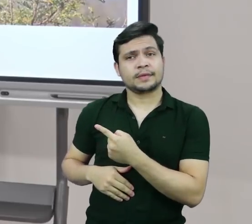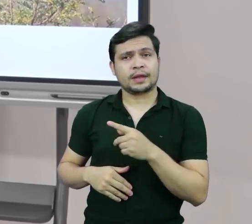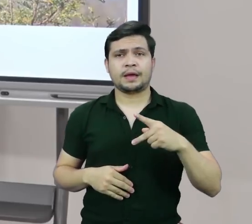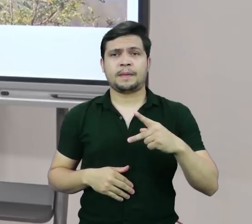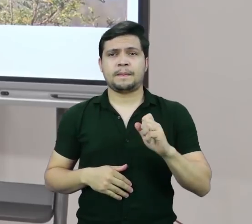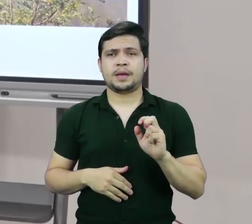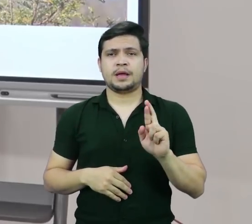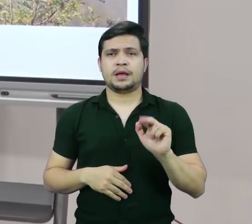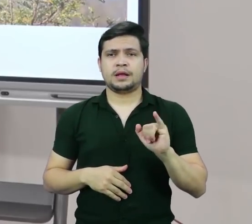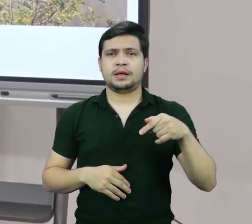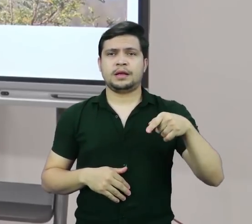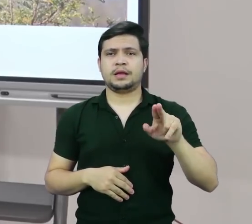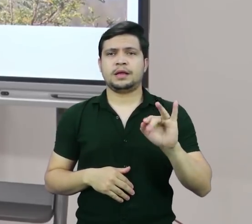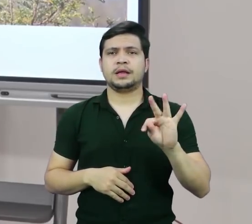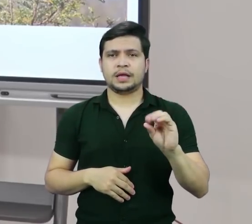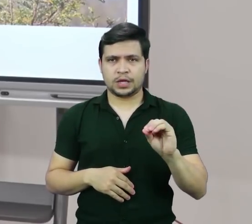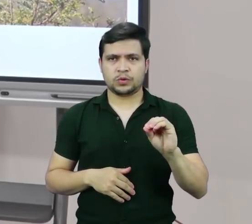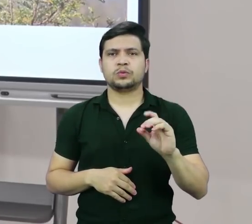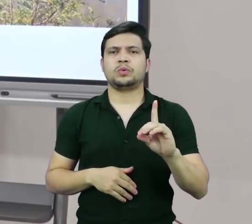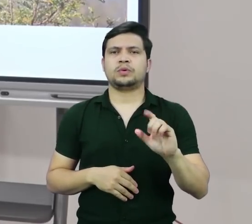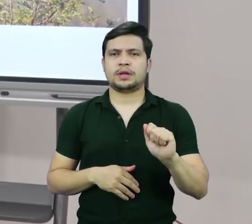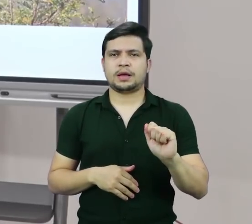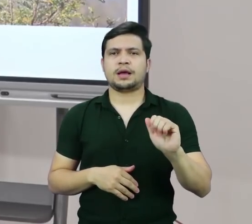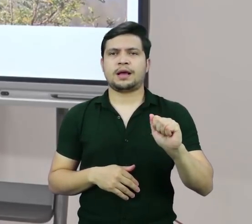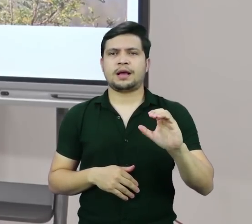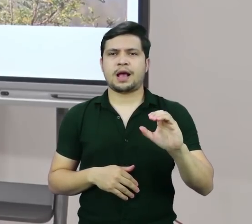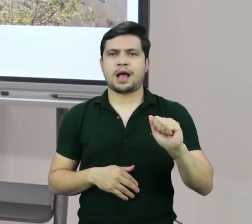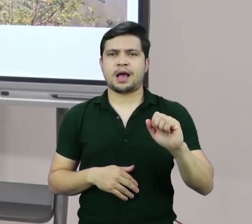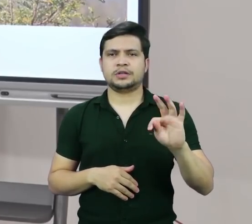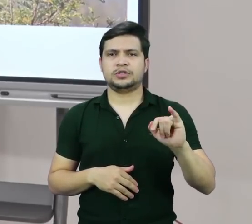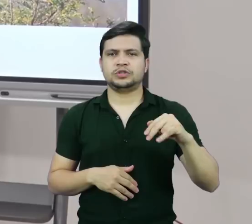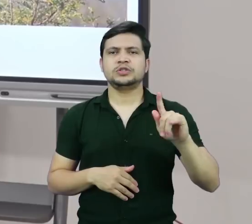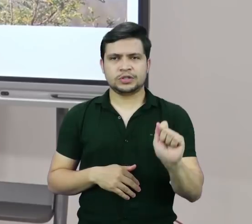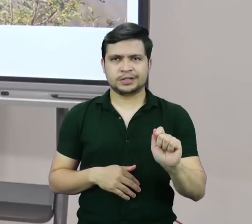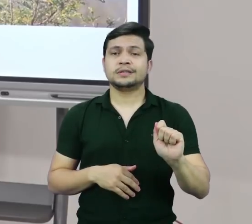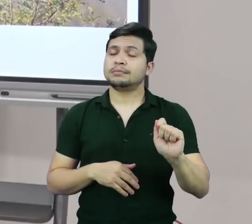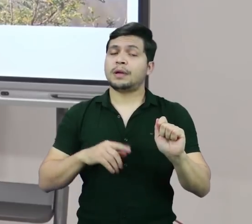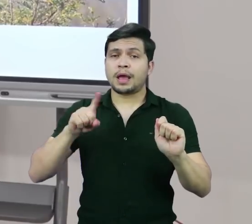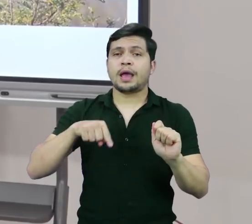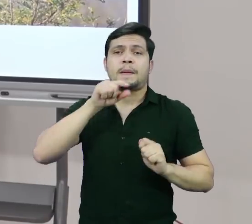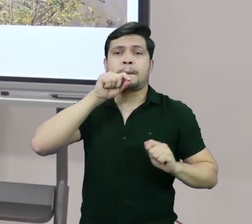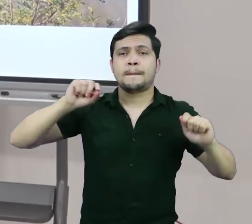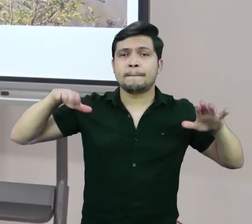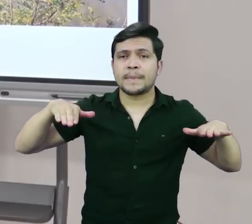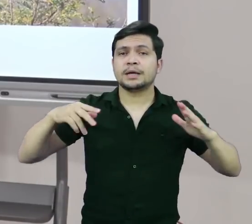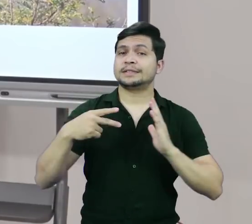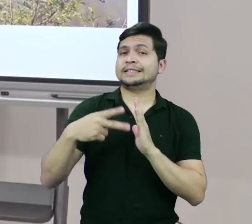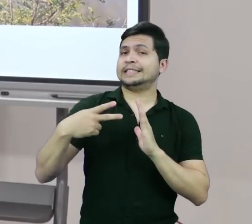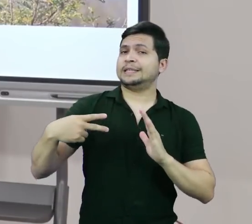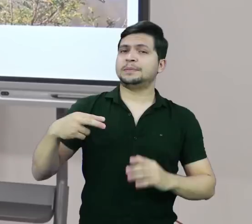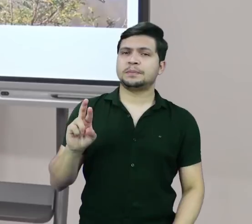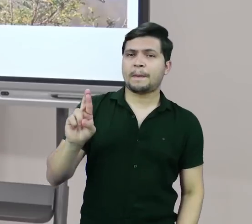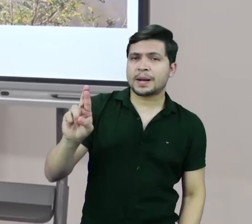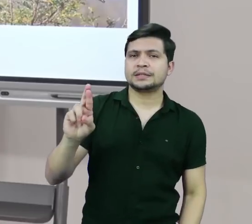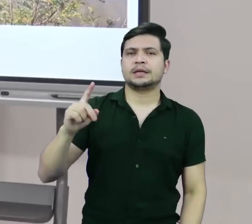o periquito da caatinga, né? Uma árvore, um pássaro símbolo do nosso estado, né?